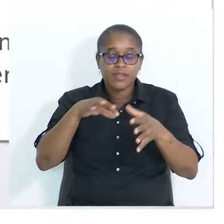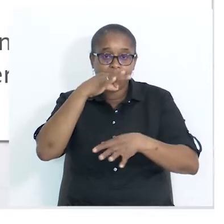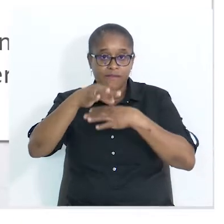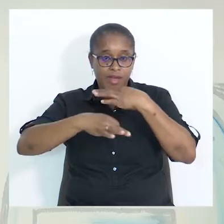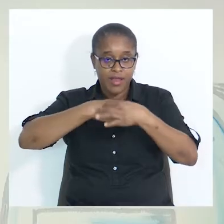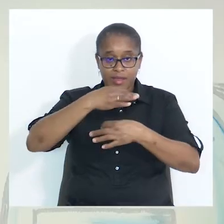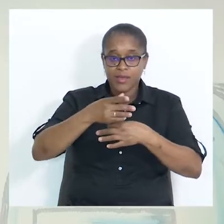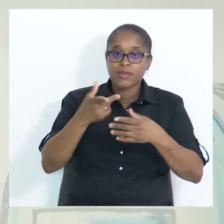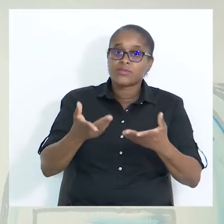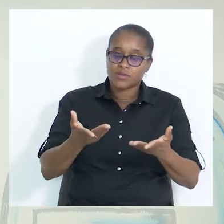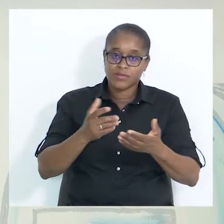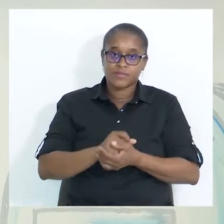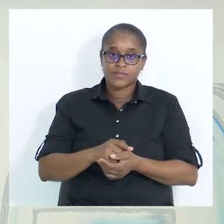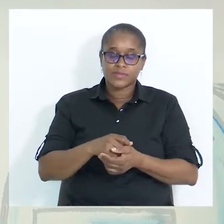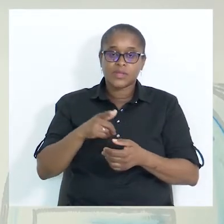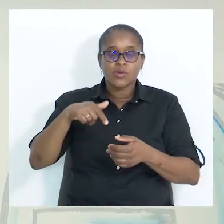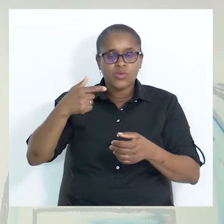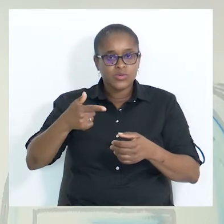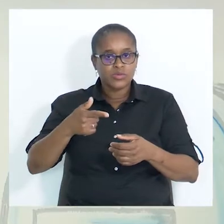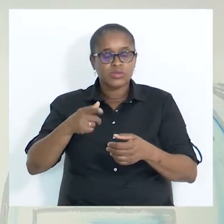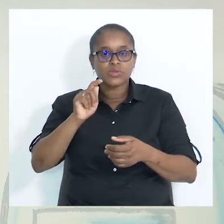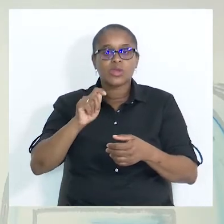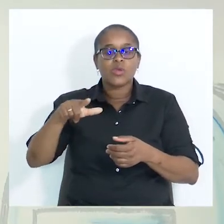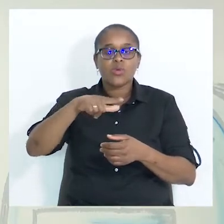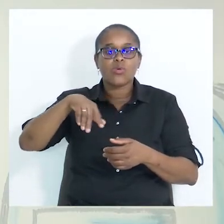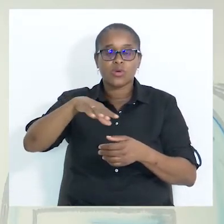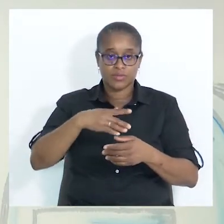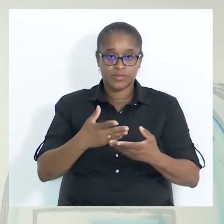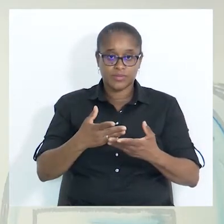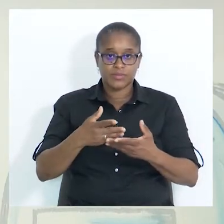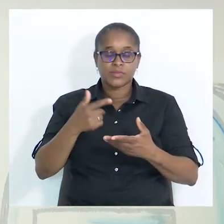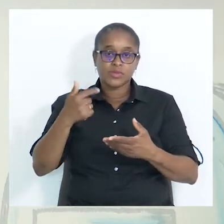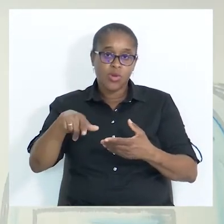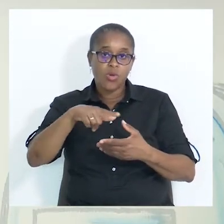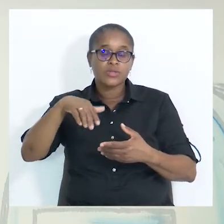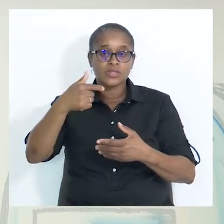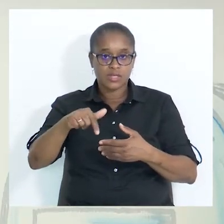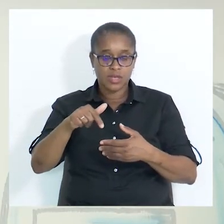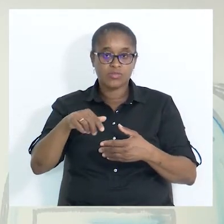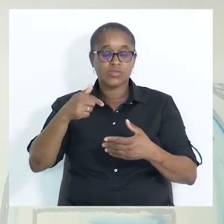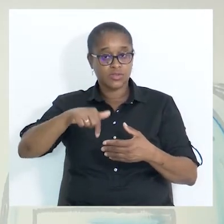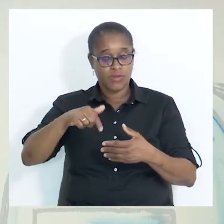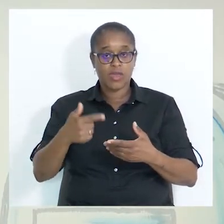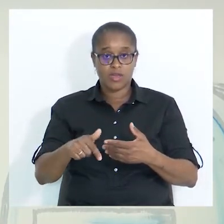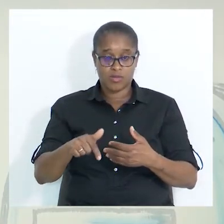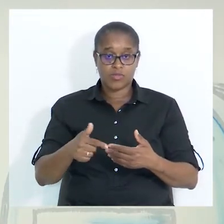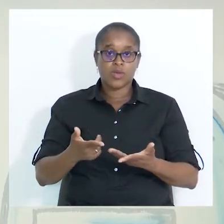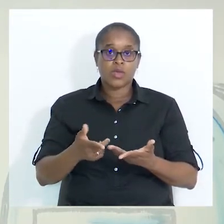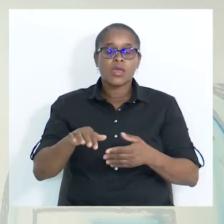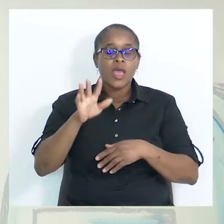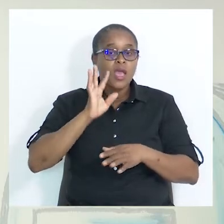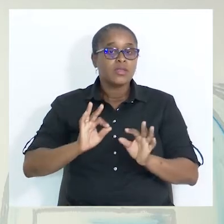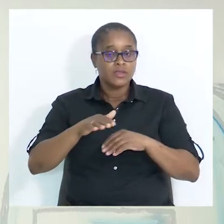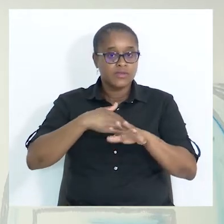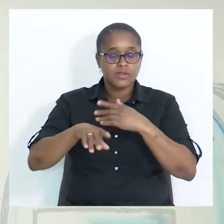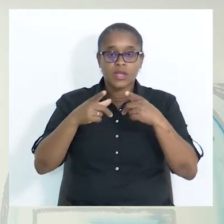falar. Por isso, consoante é o espaço onde estamos, onde estivermos, assim realizamos